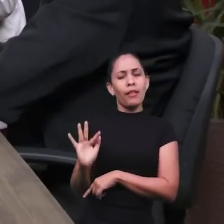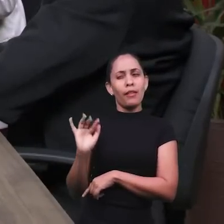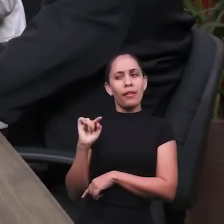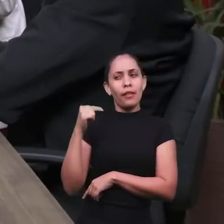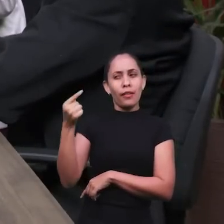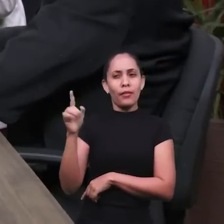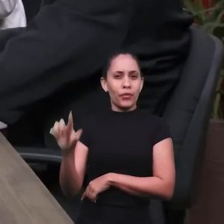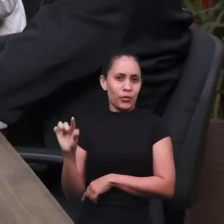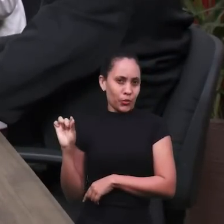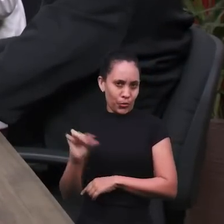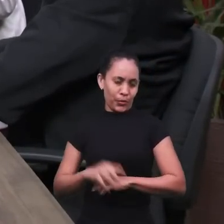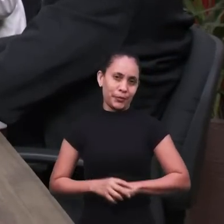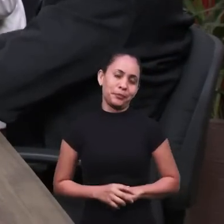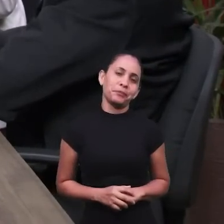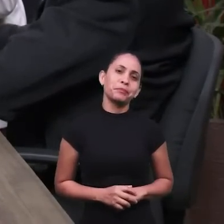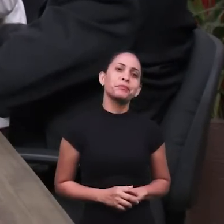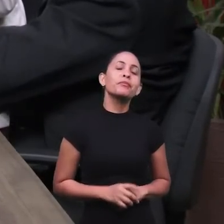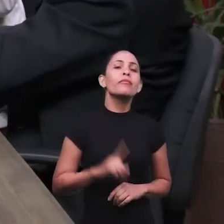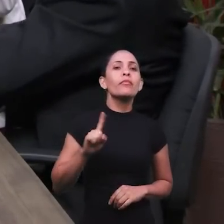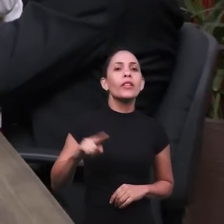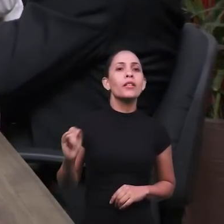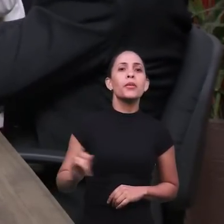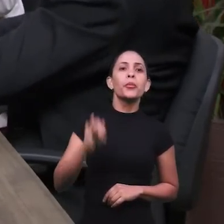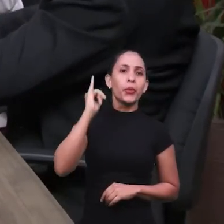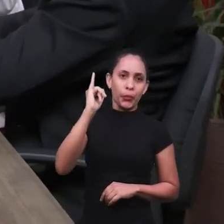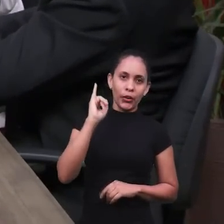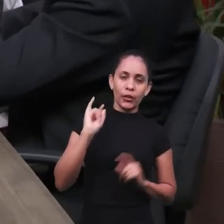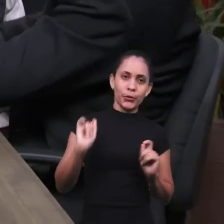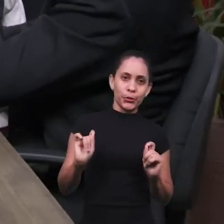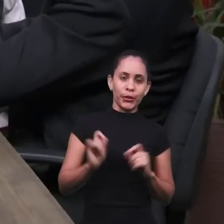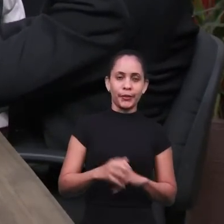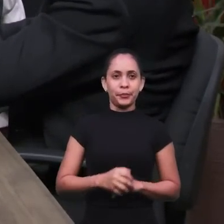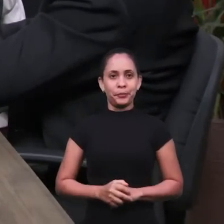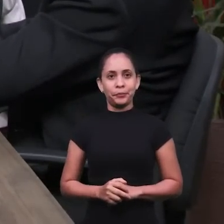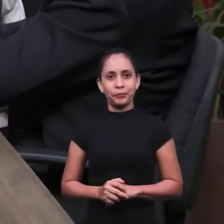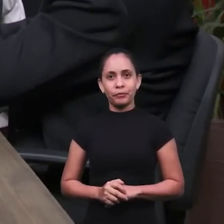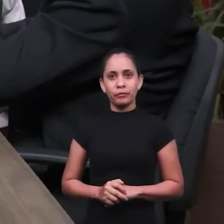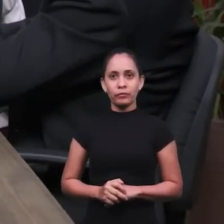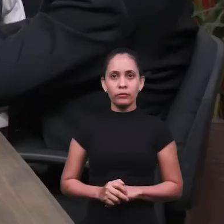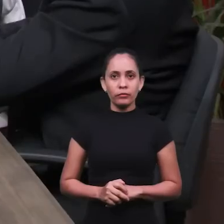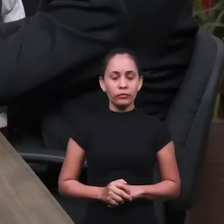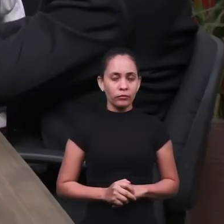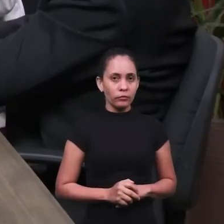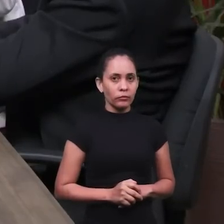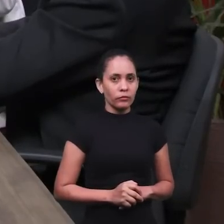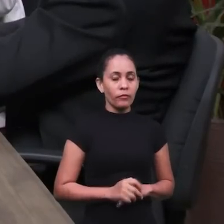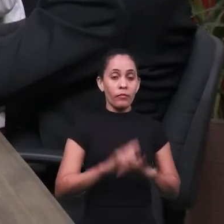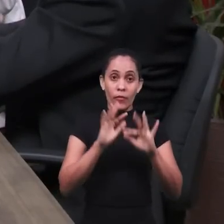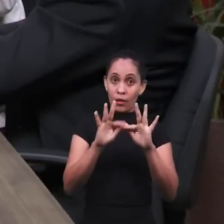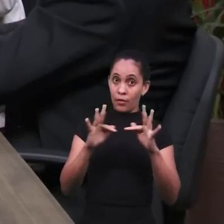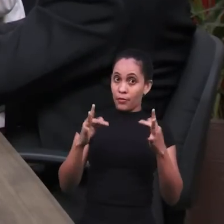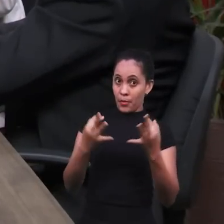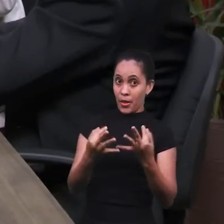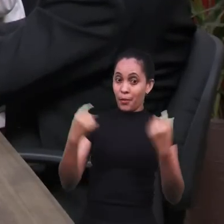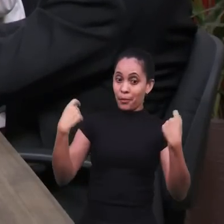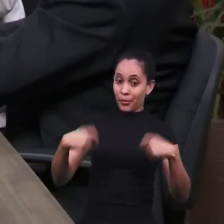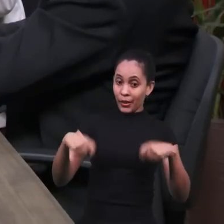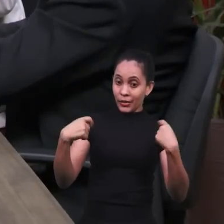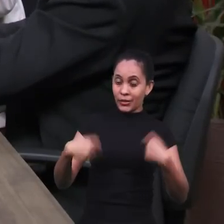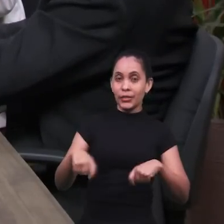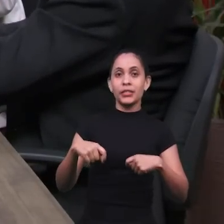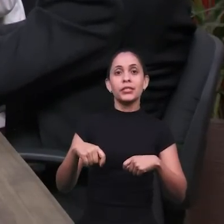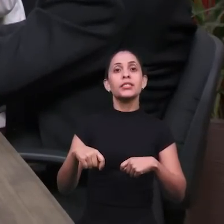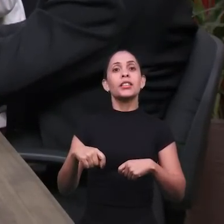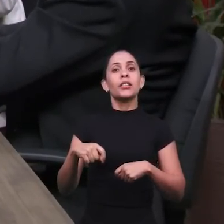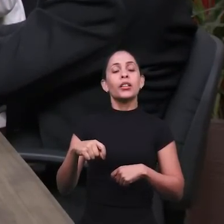escolha. Sem dúvida, Jesus. Muito bem. Eu acho uma coisa muito importante também, irmãos, é que os pais, eles